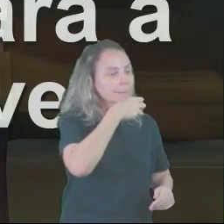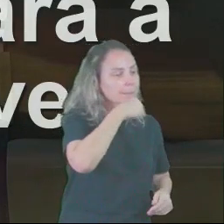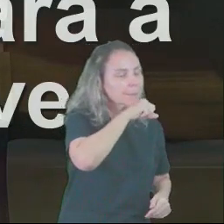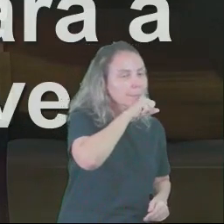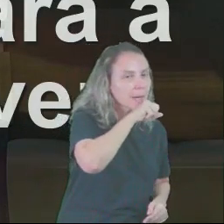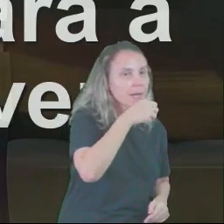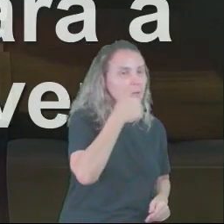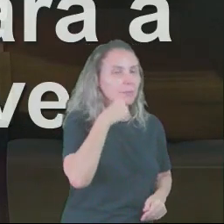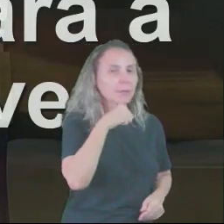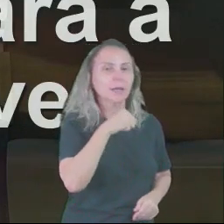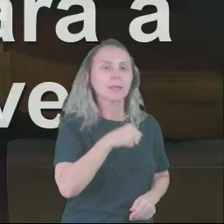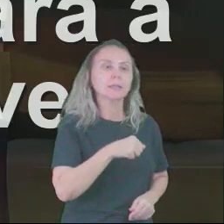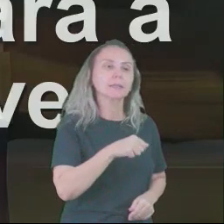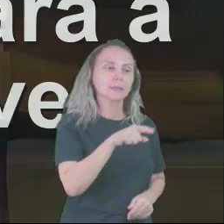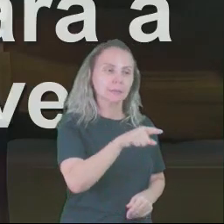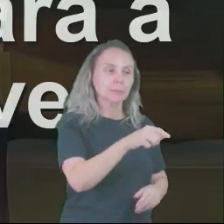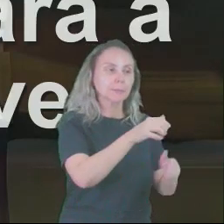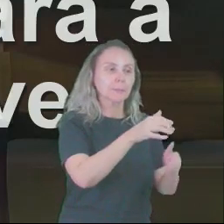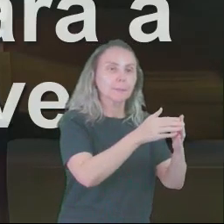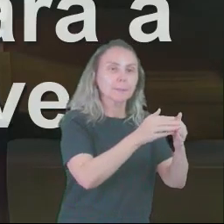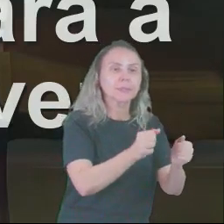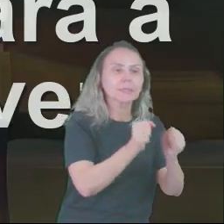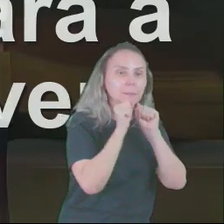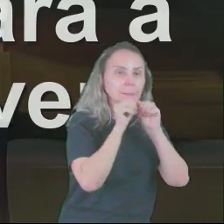pai e sua mãe a sua mãe